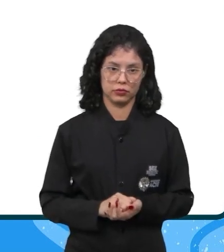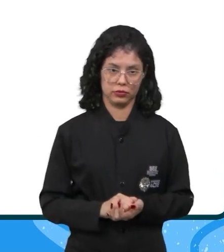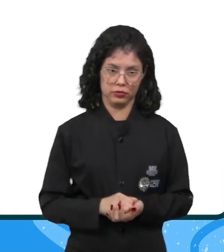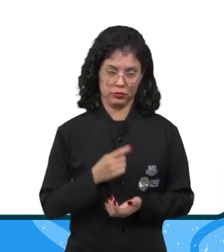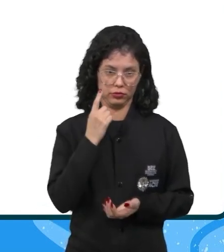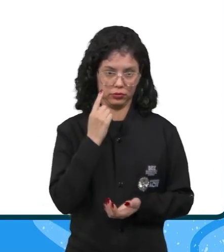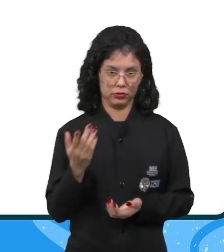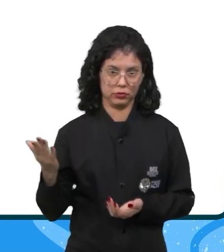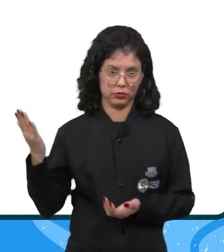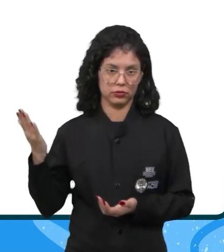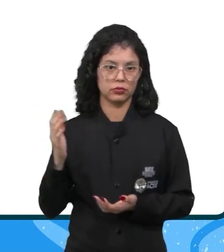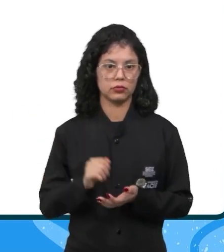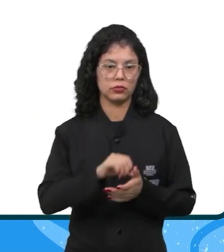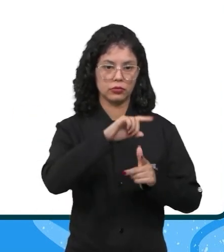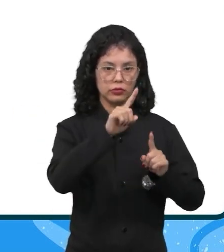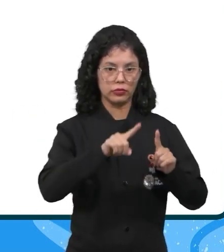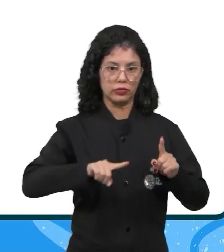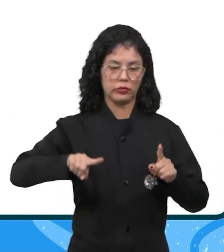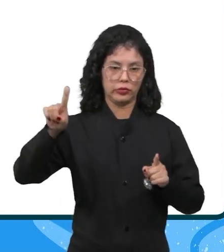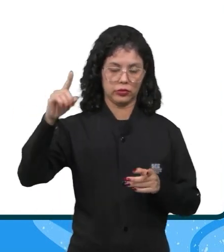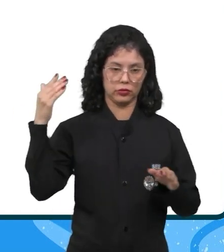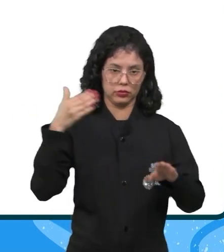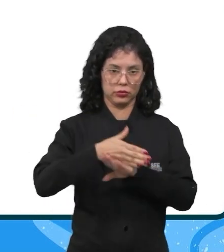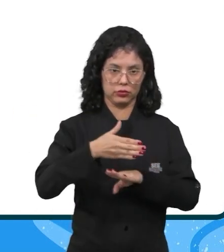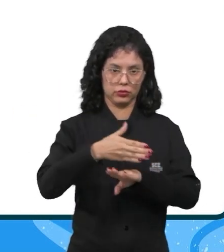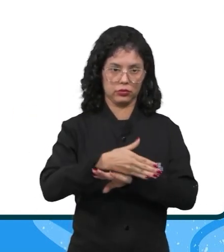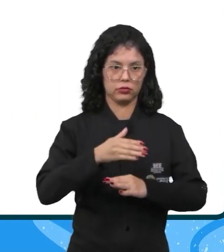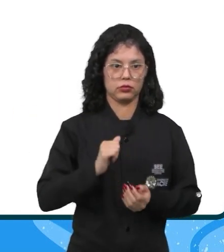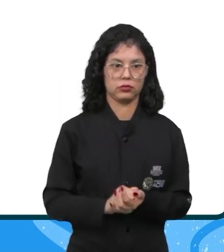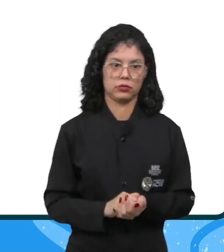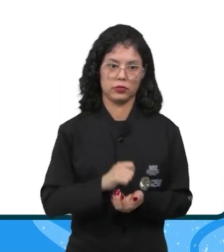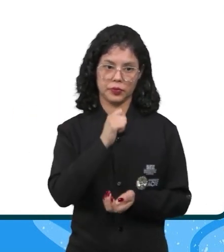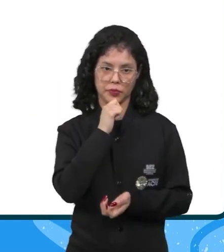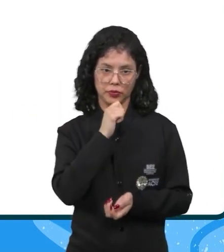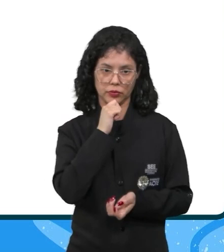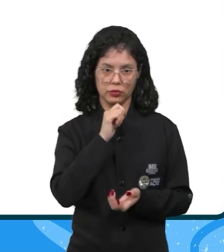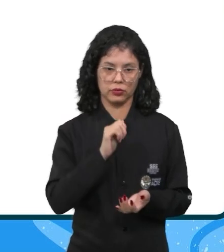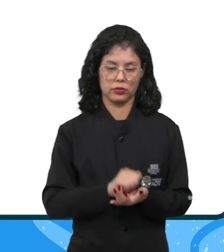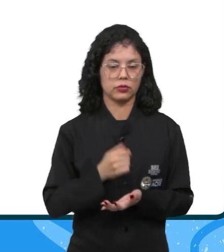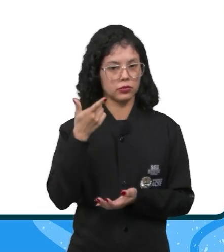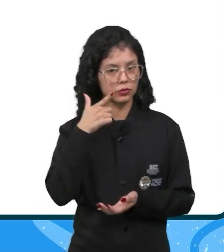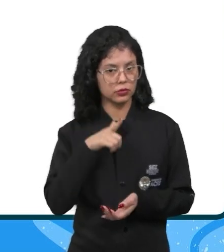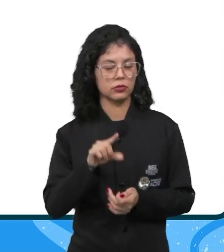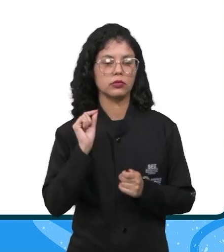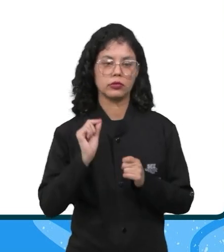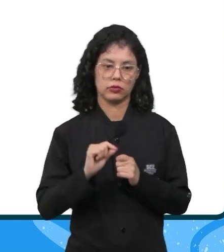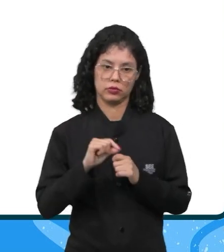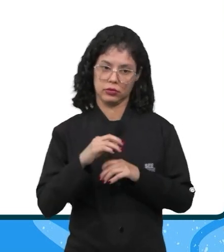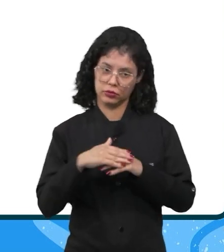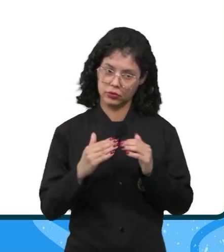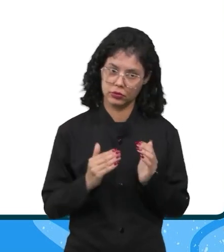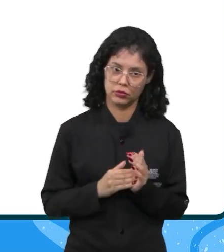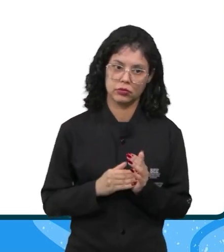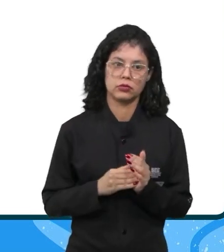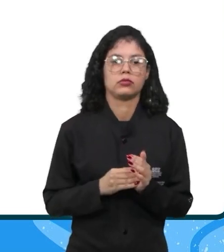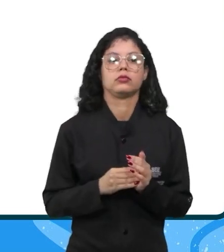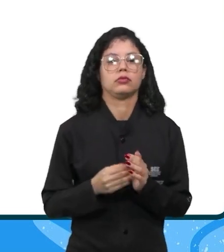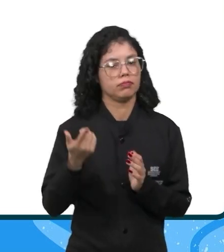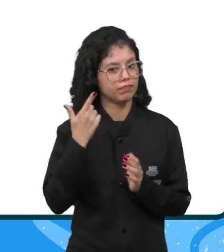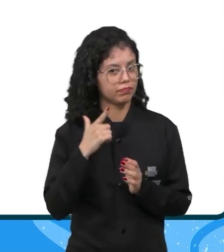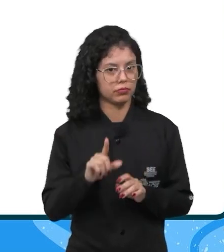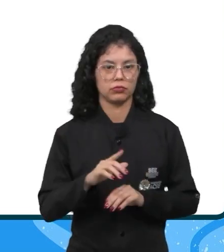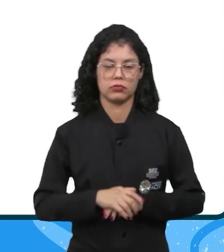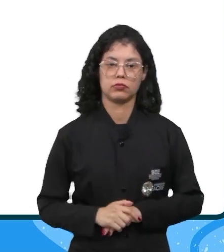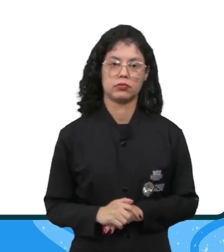esse formato de pescoço impedia a entrada dos micro-organismos, né, que eles não conseguiam fazer toda essa voltinha ali do pescoço